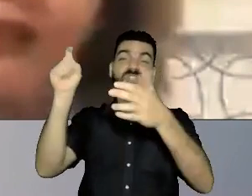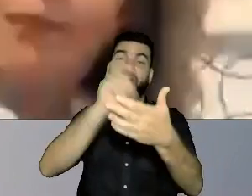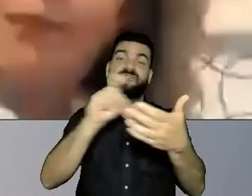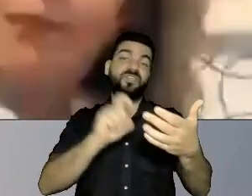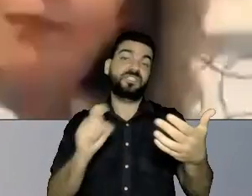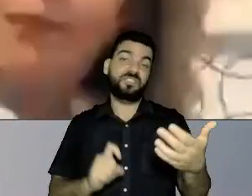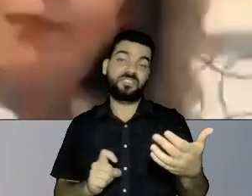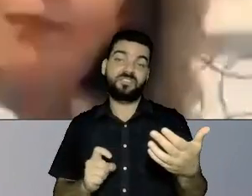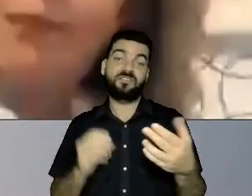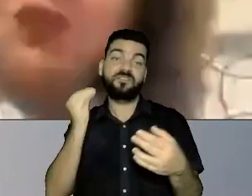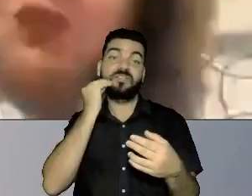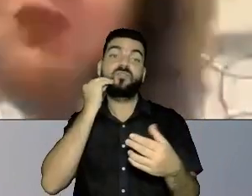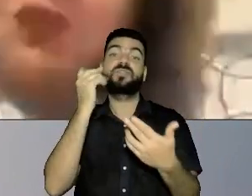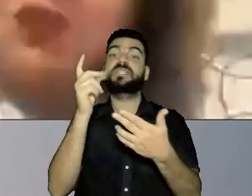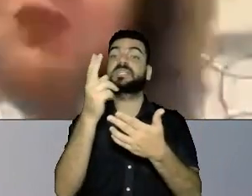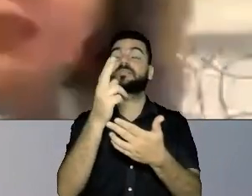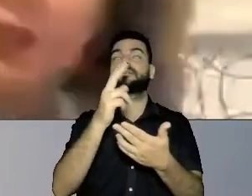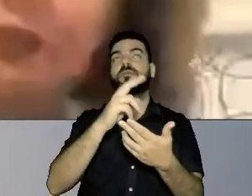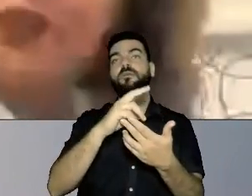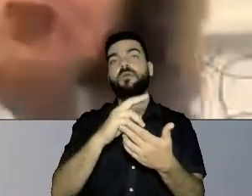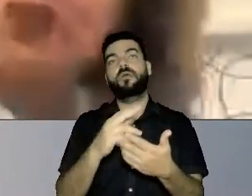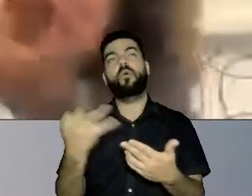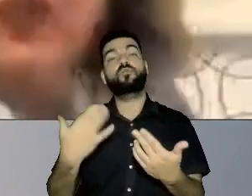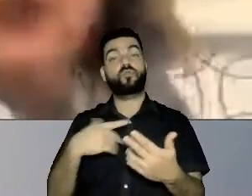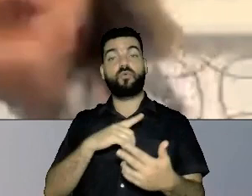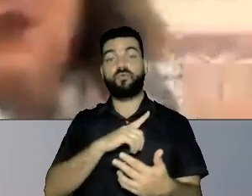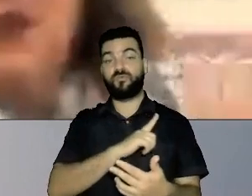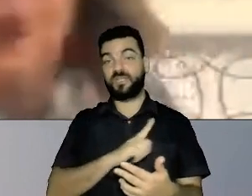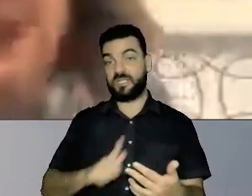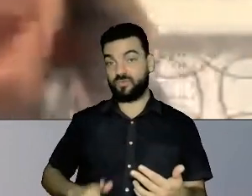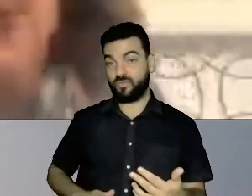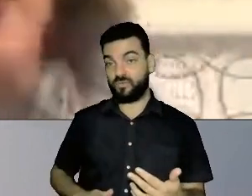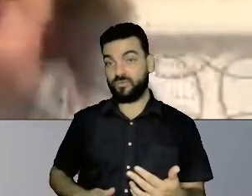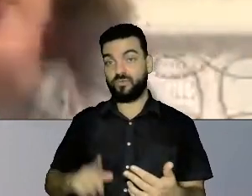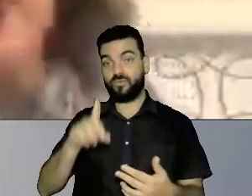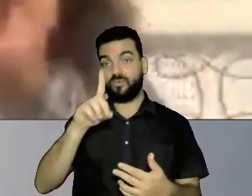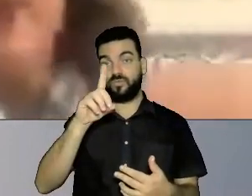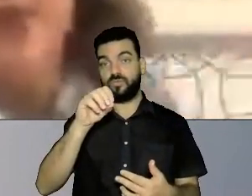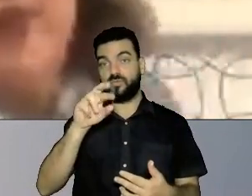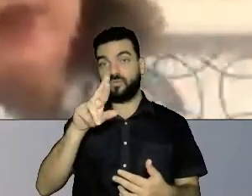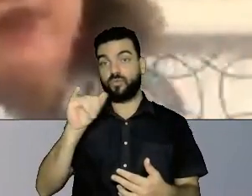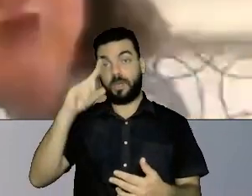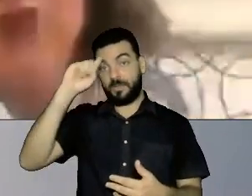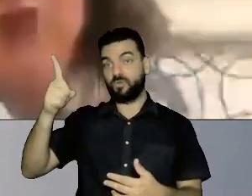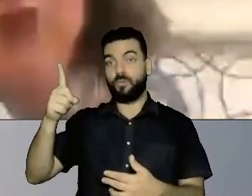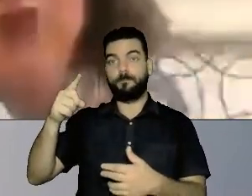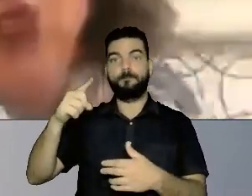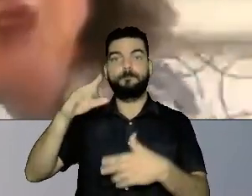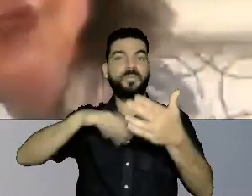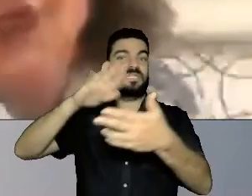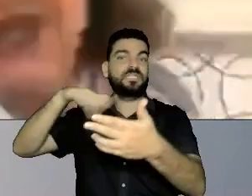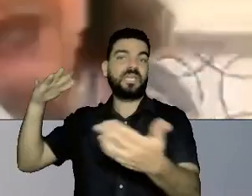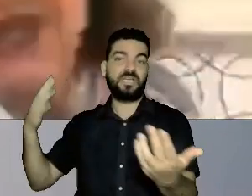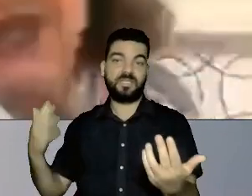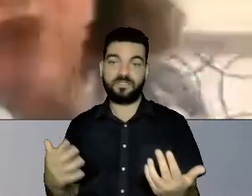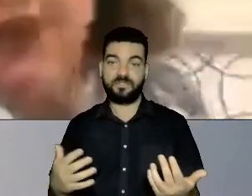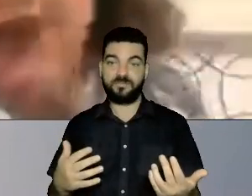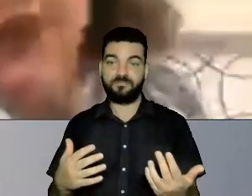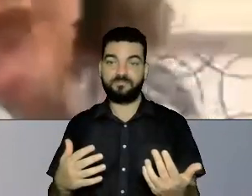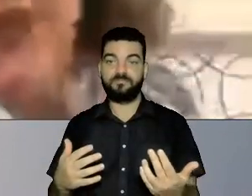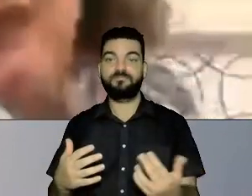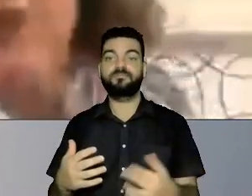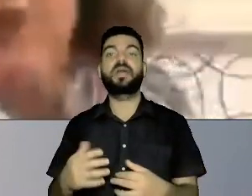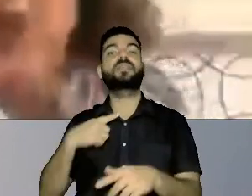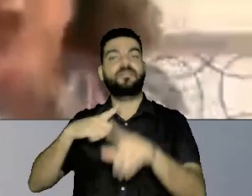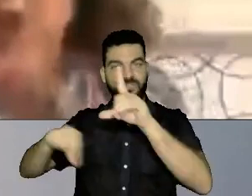que depois hoje o governador, quando o prefeito Dória mandou pintar de cinza, foi objeto de uma seleção